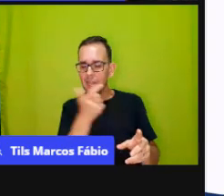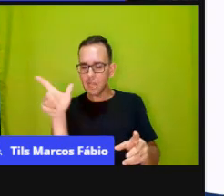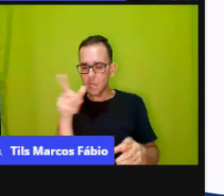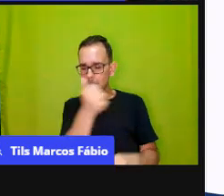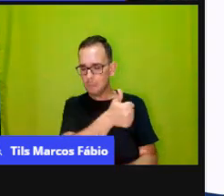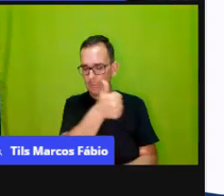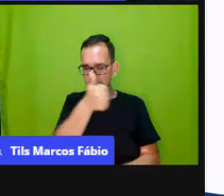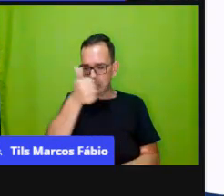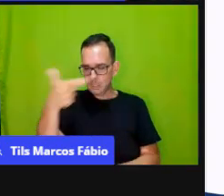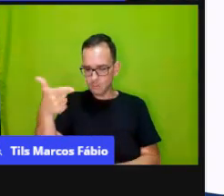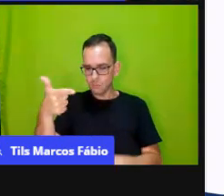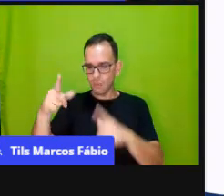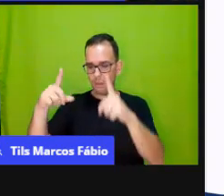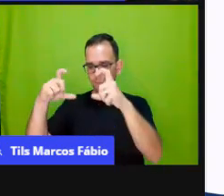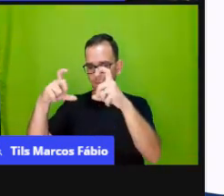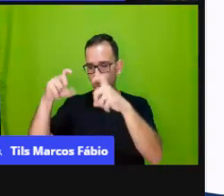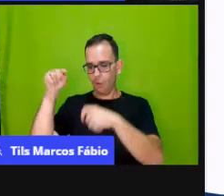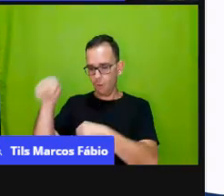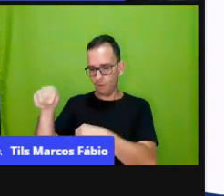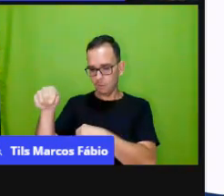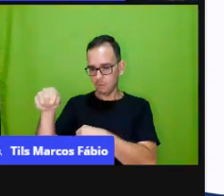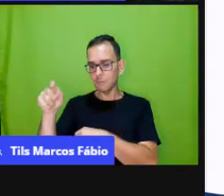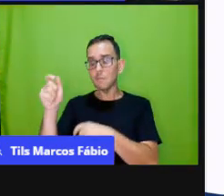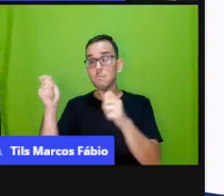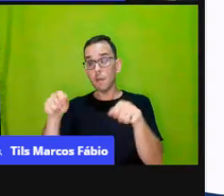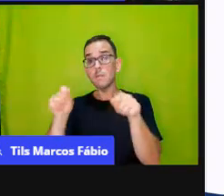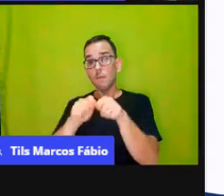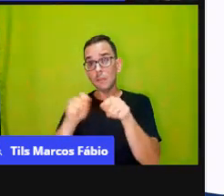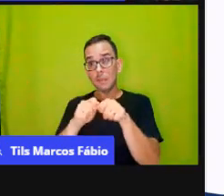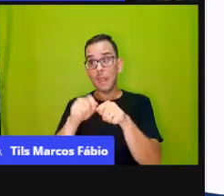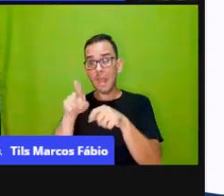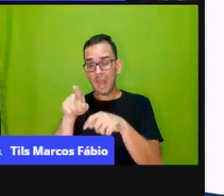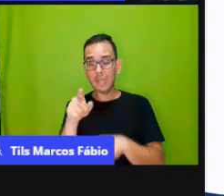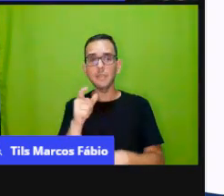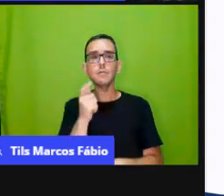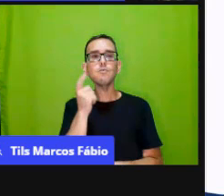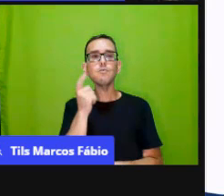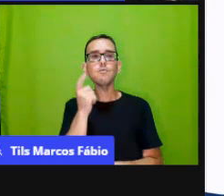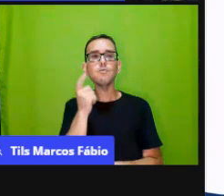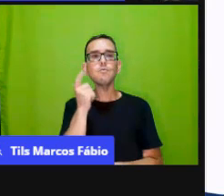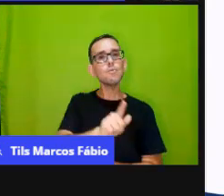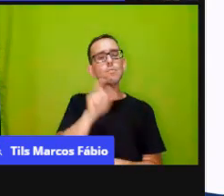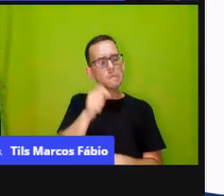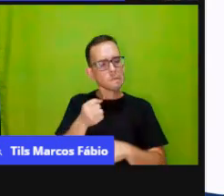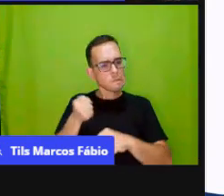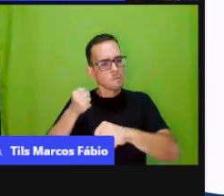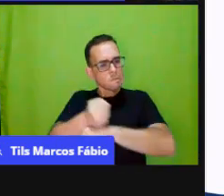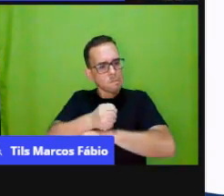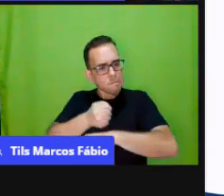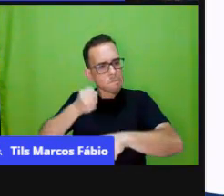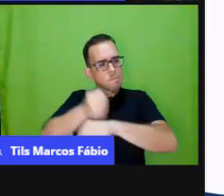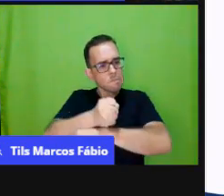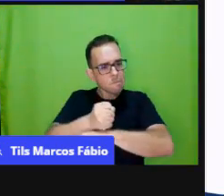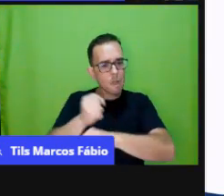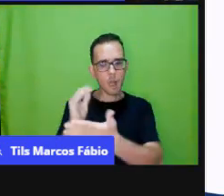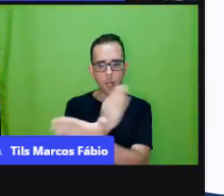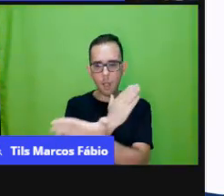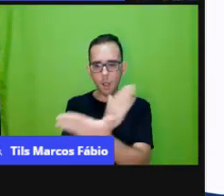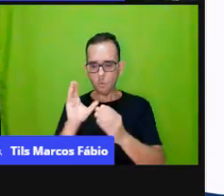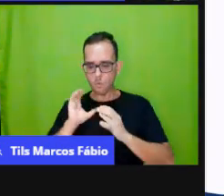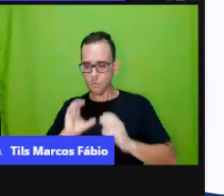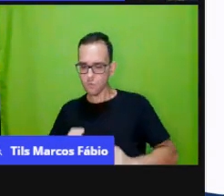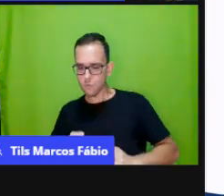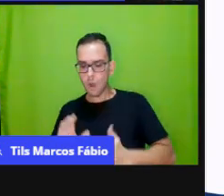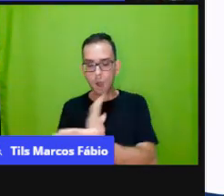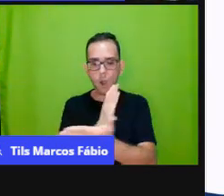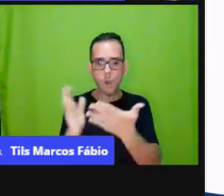segunda fotos, que você faz com que ele tenha que desempenhar alguns comportamentos, algumas